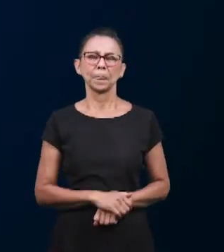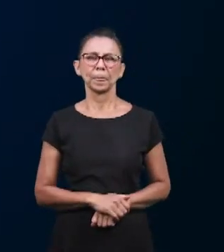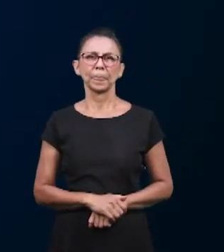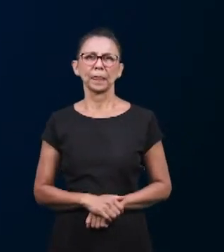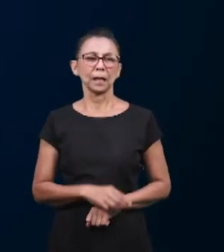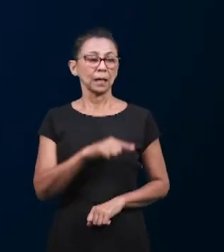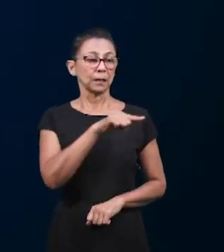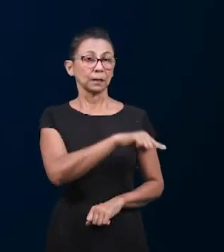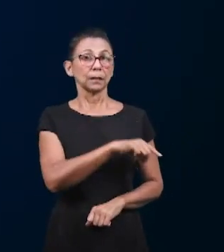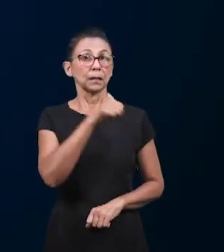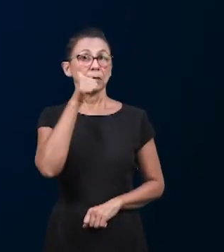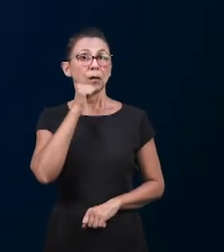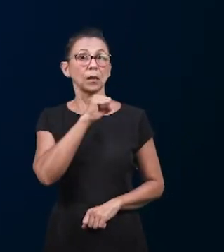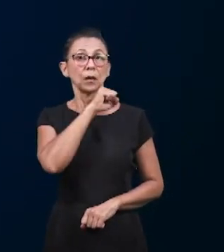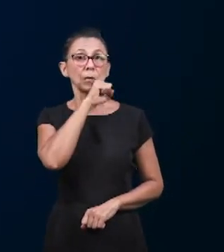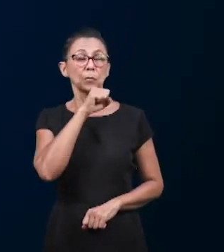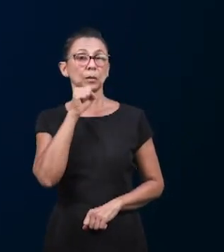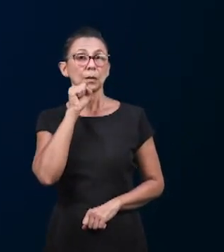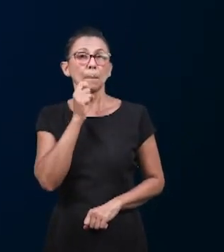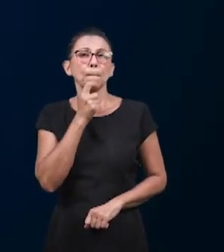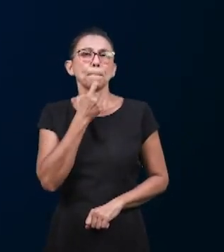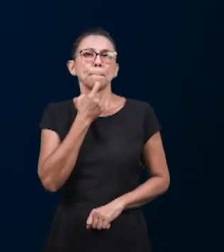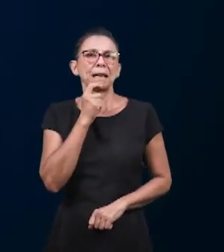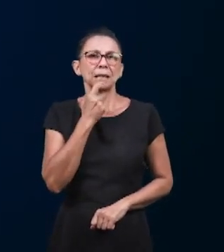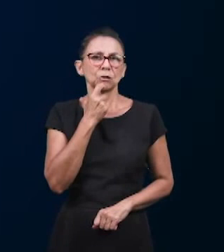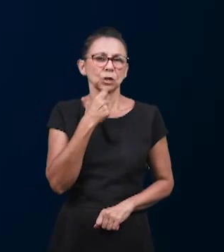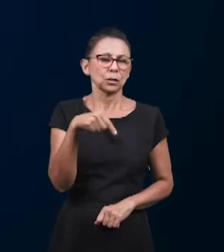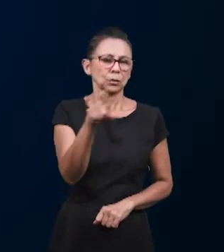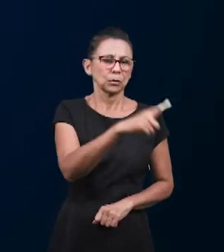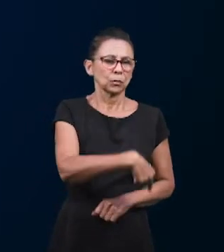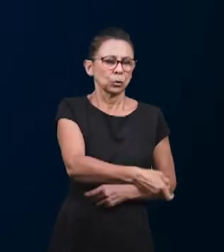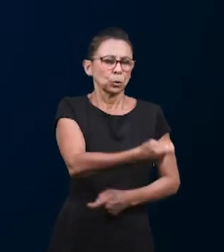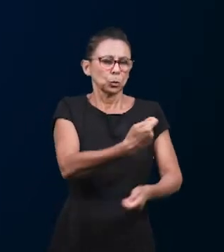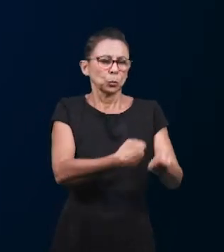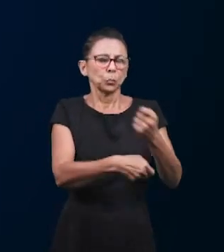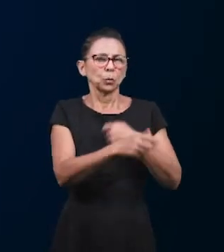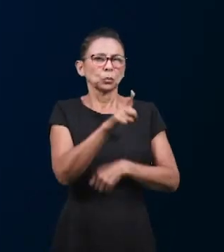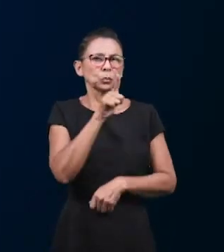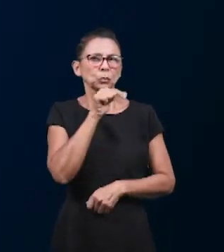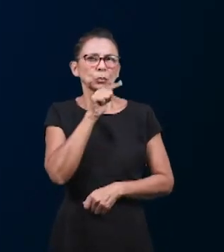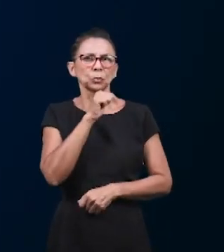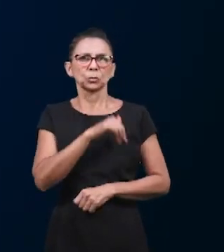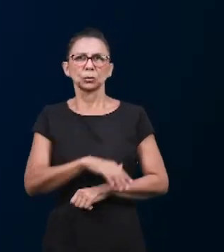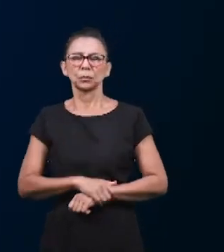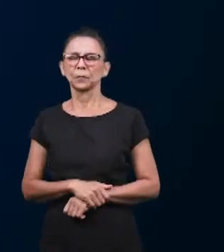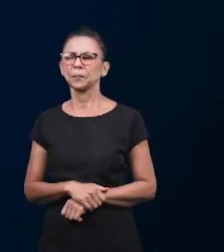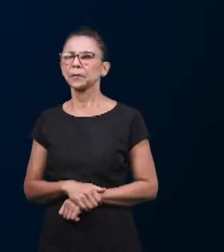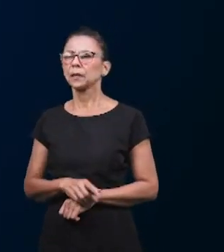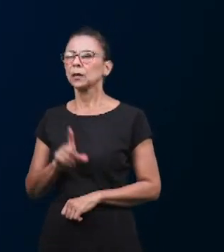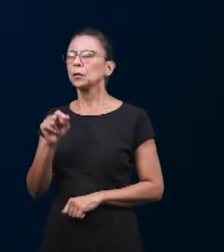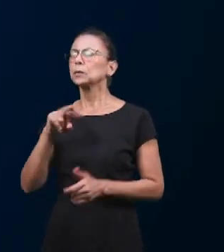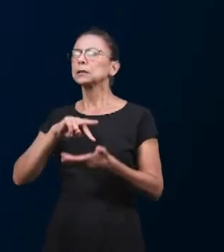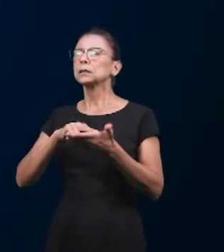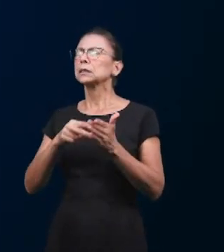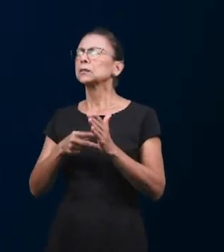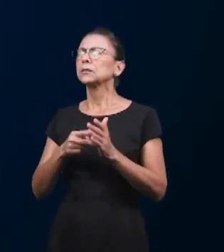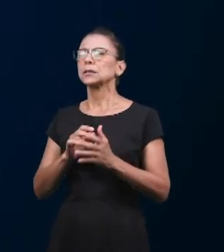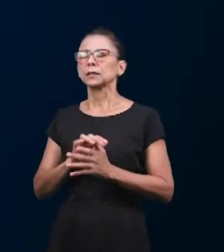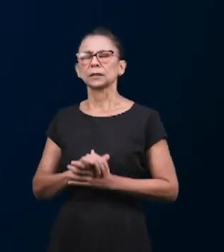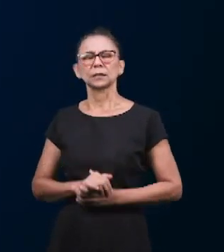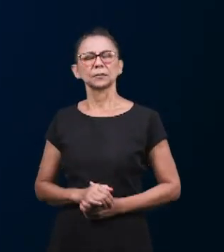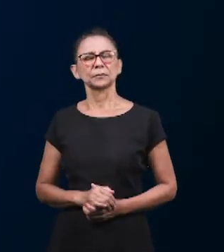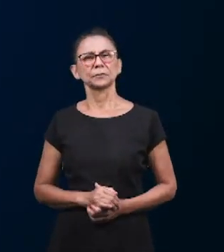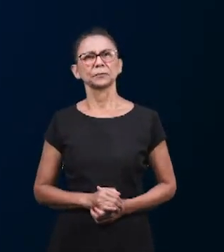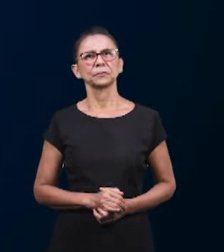A mulher que assim estava à beira do poço. Amém. Carolina, o que significa para nós?